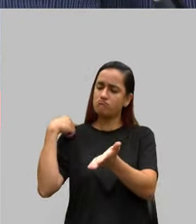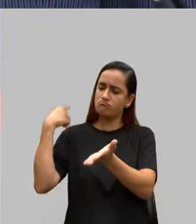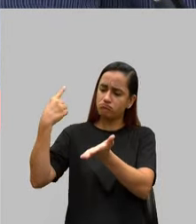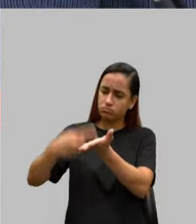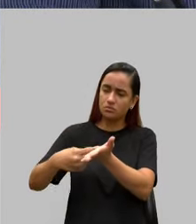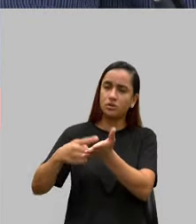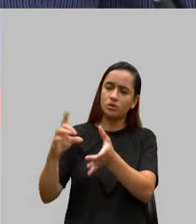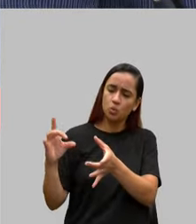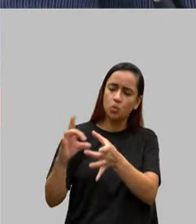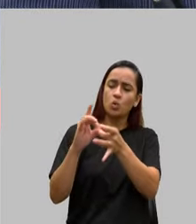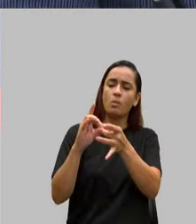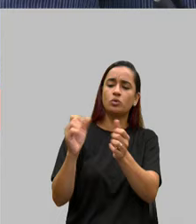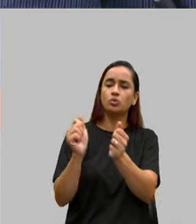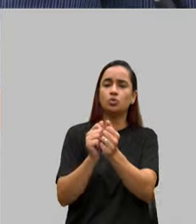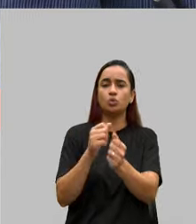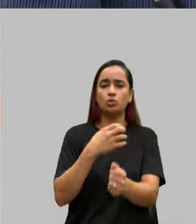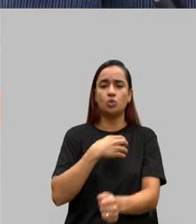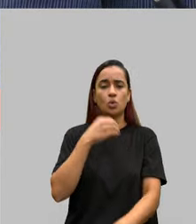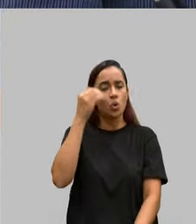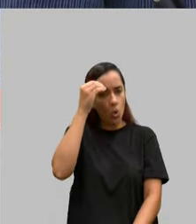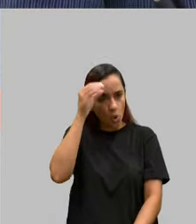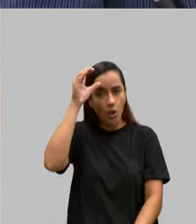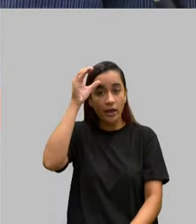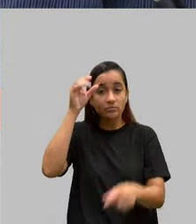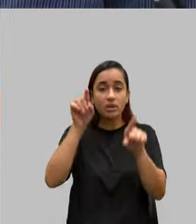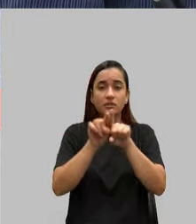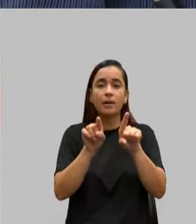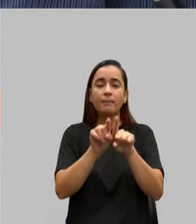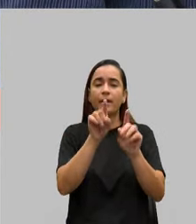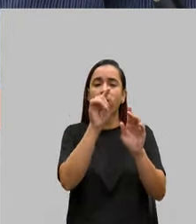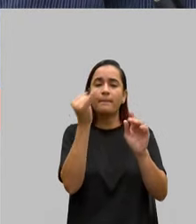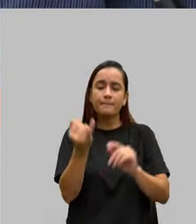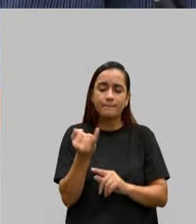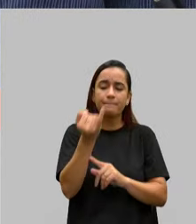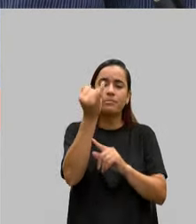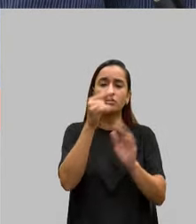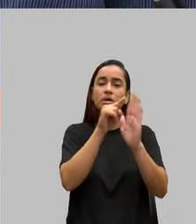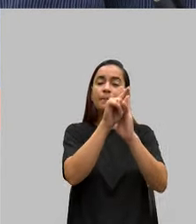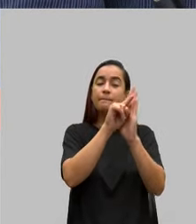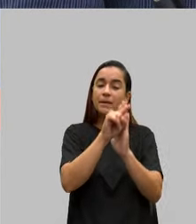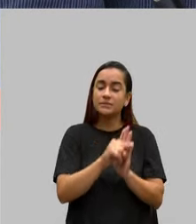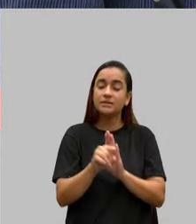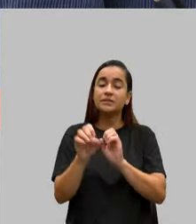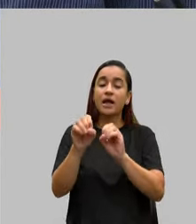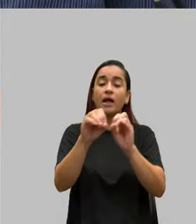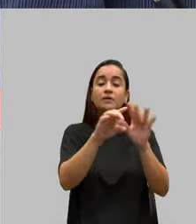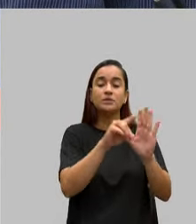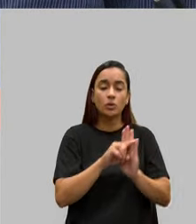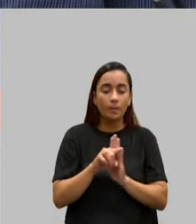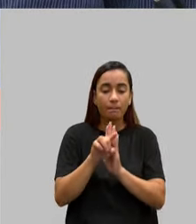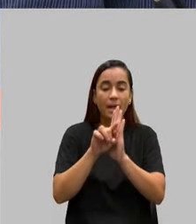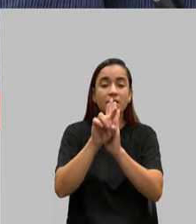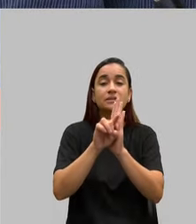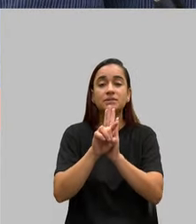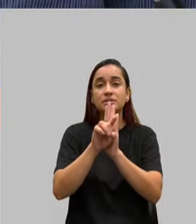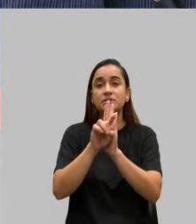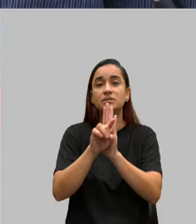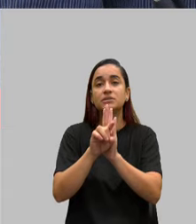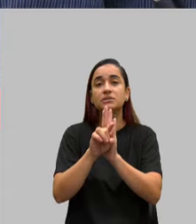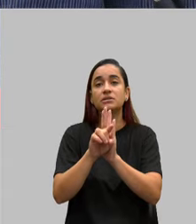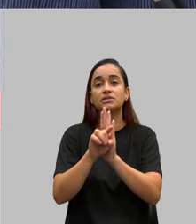com o conhecimento e com a importância das pesquisas de ensino pesquisa em em